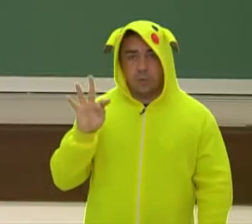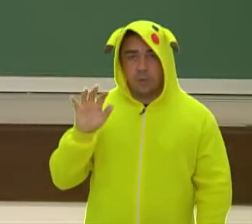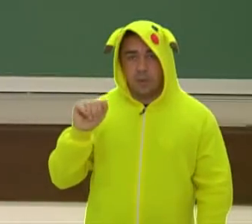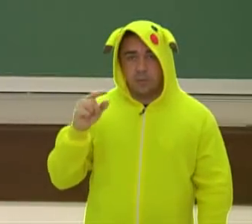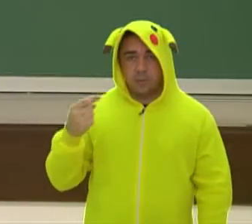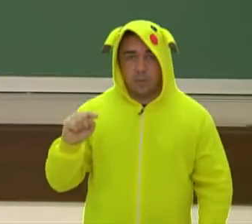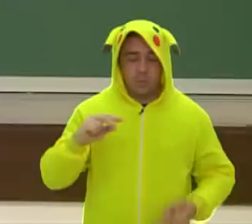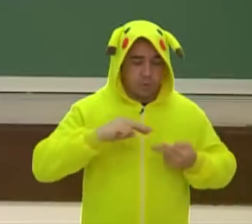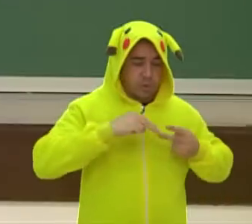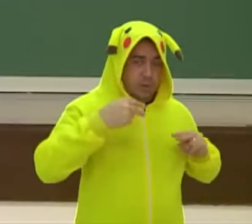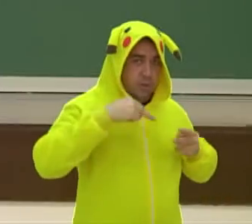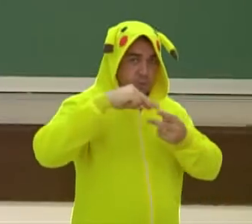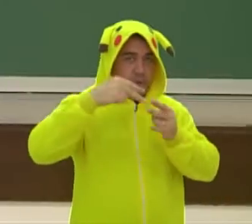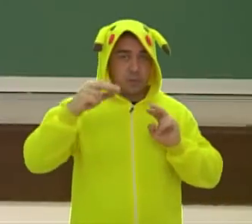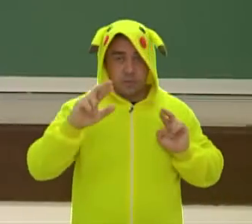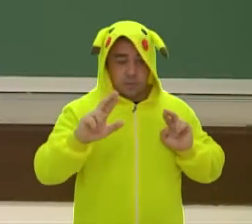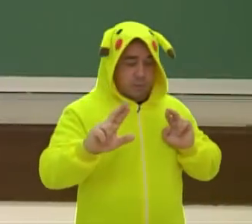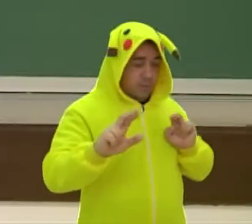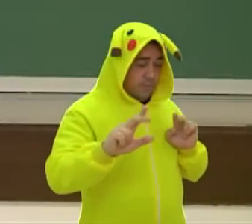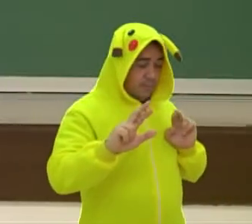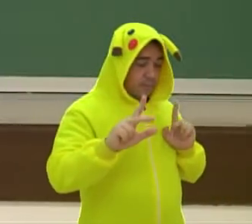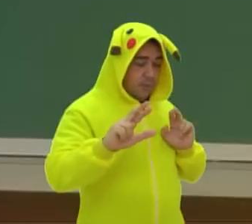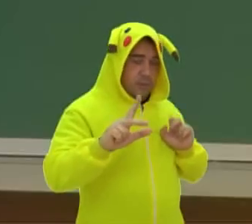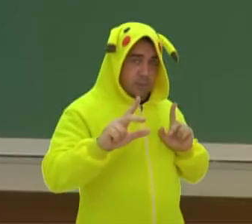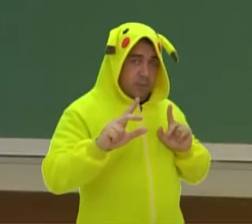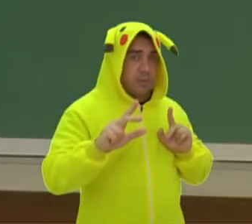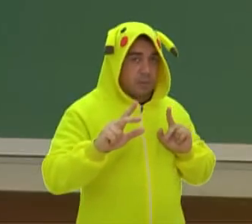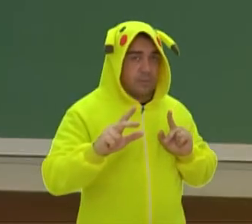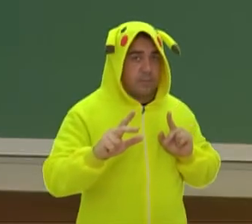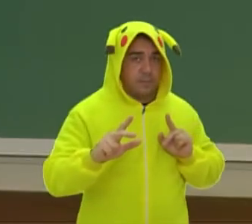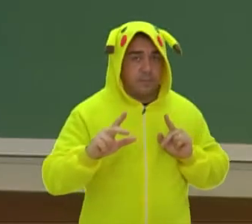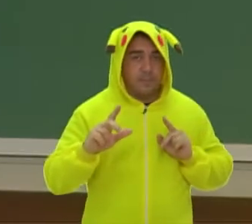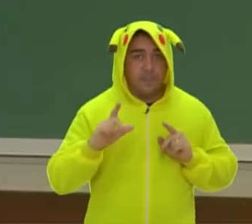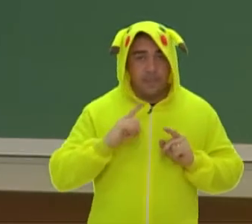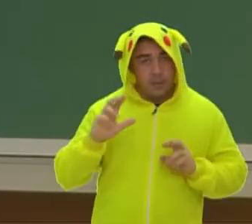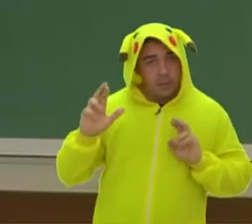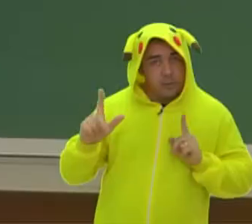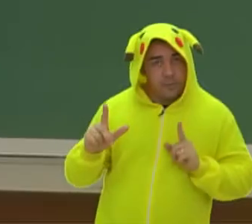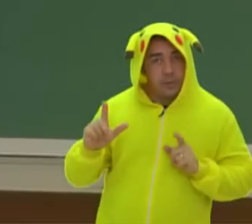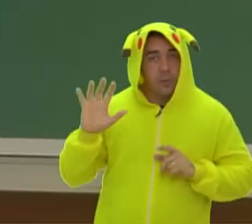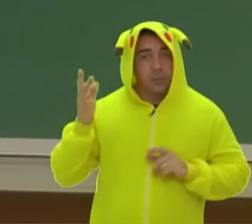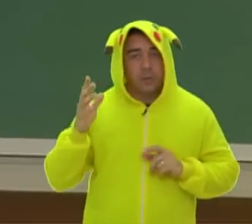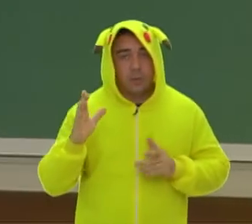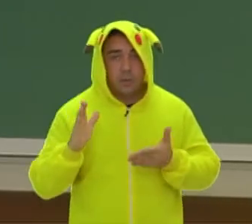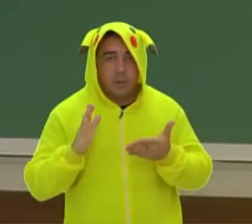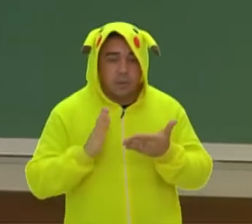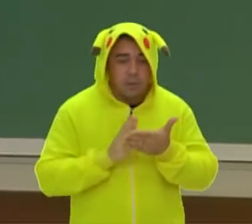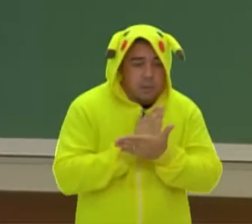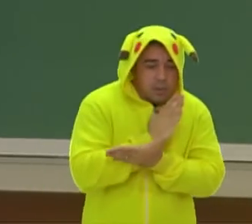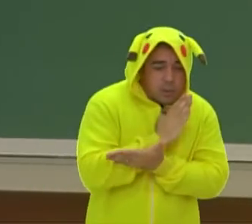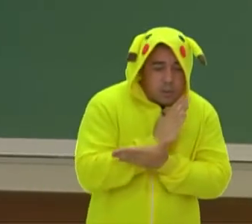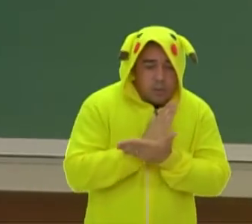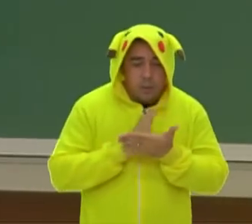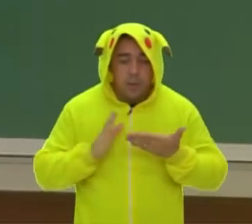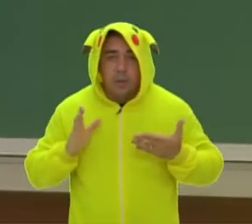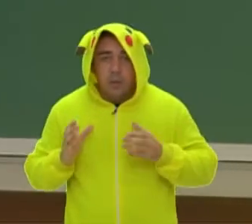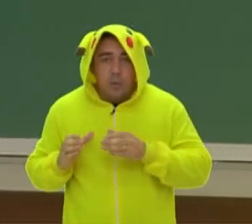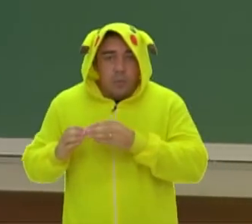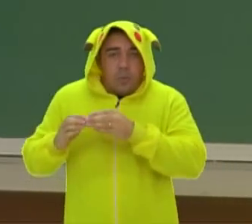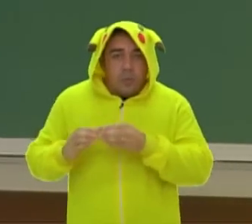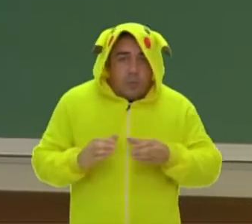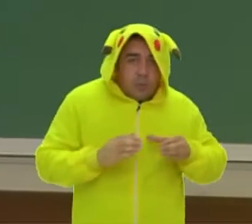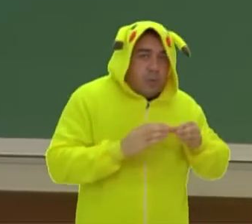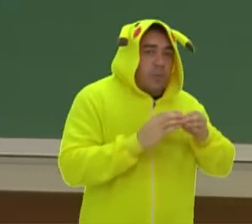são iguais às mutações que estão ocorrendo na ilha. São mutações diferentes. Se são mutações diferentes, está fazendo o quê? Formando organismos diferentes